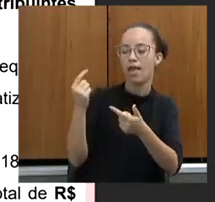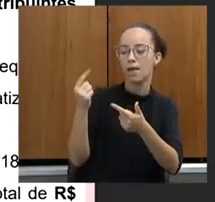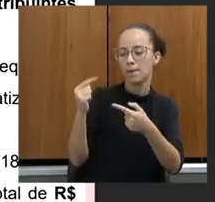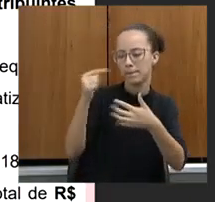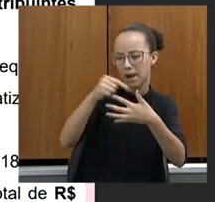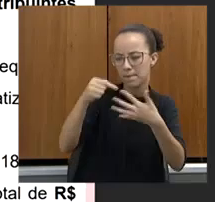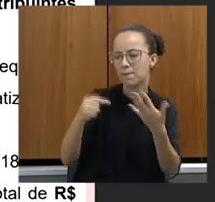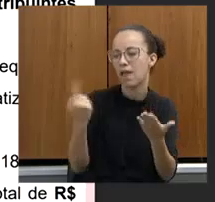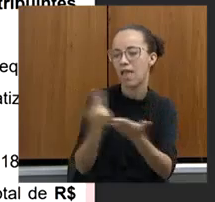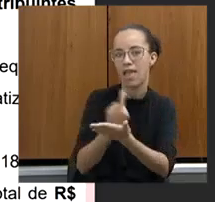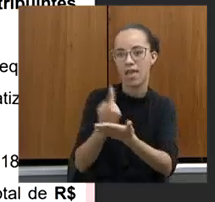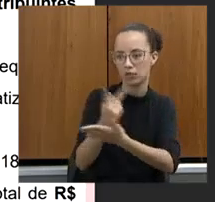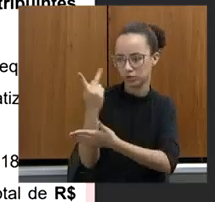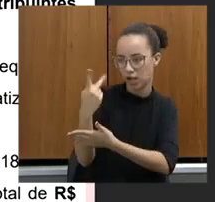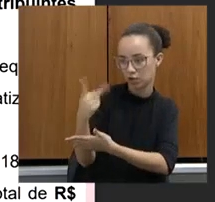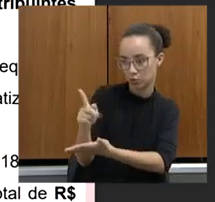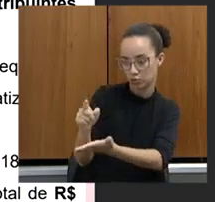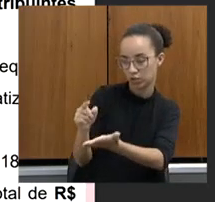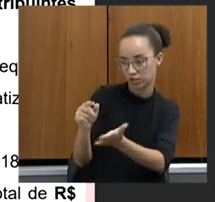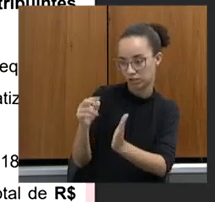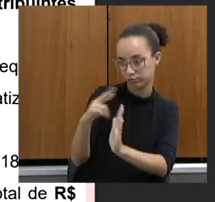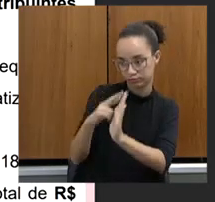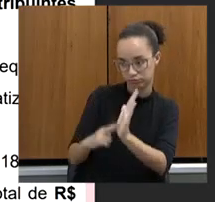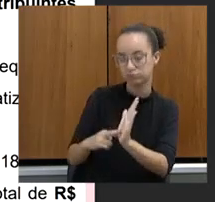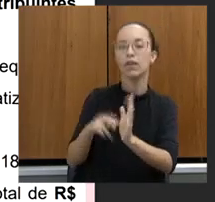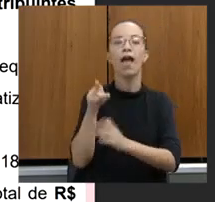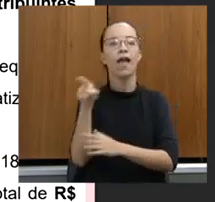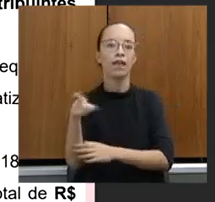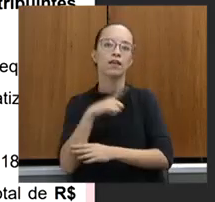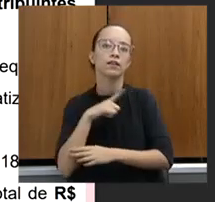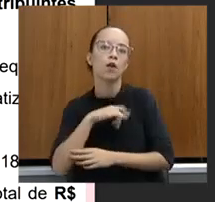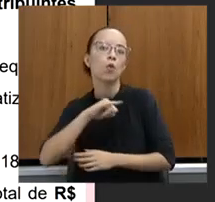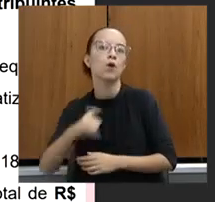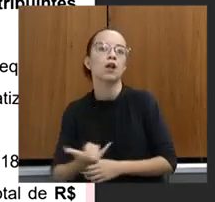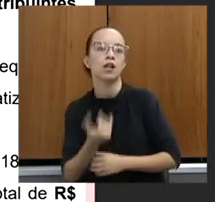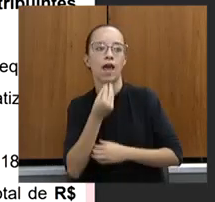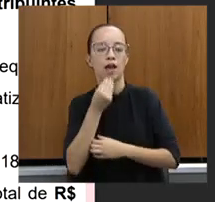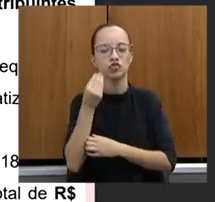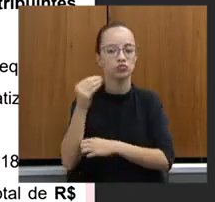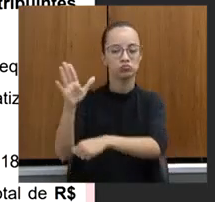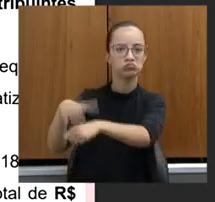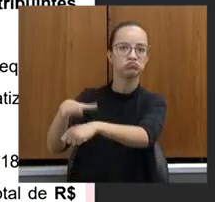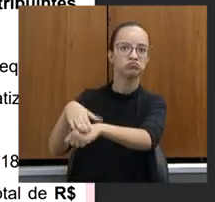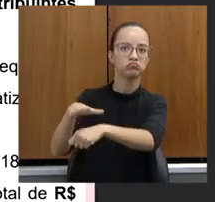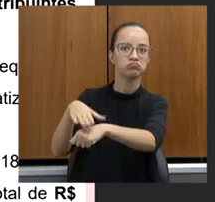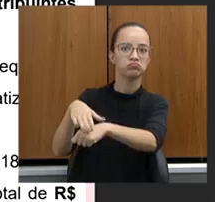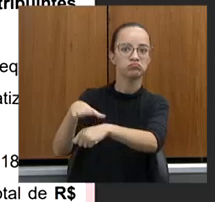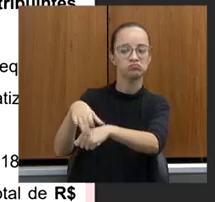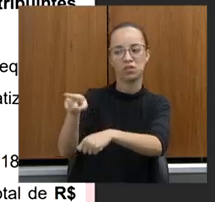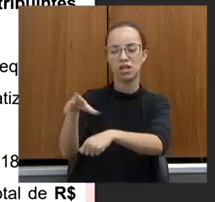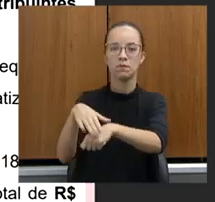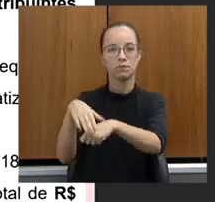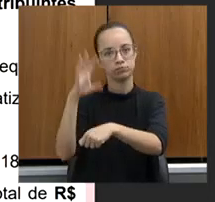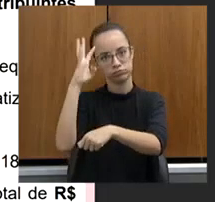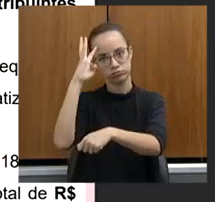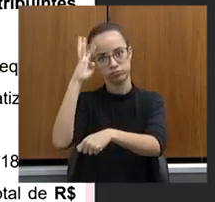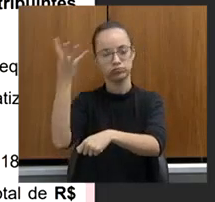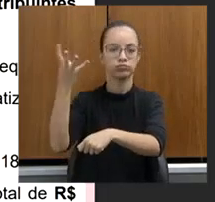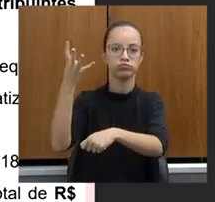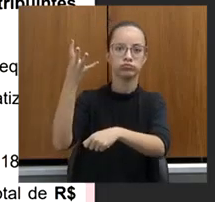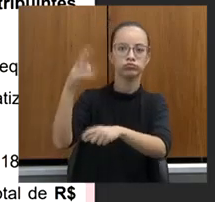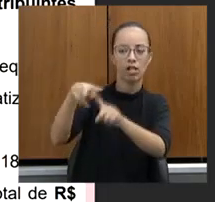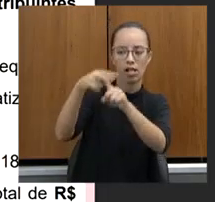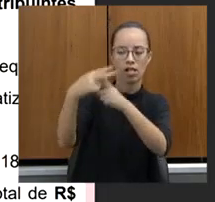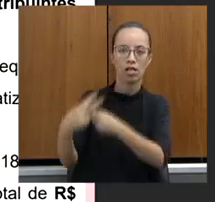na sua nas suas demonstrações e ele tem a oportunidade ele mesmo sem o alto de infração ele mesmo fazer a sua